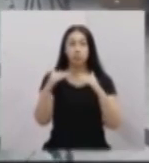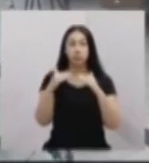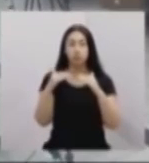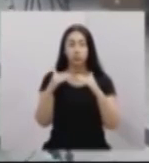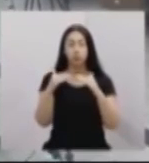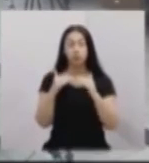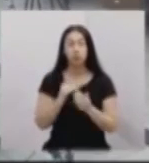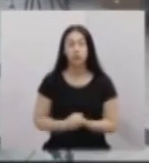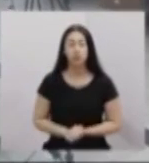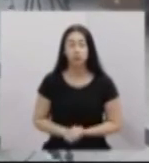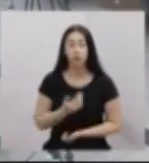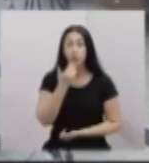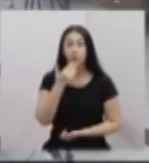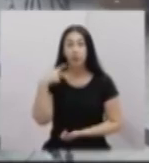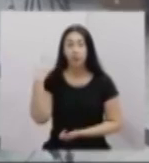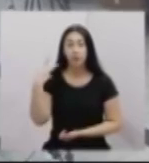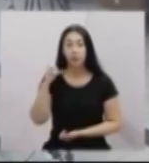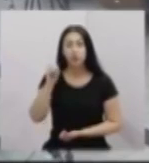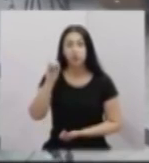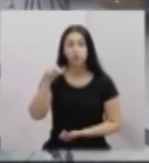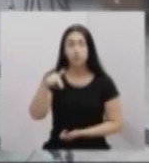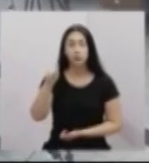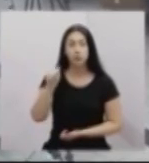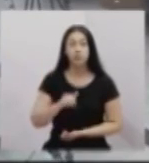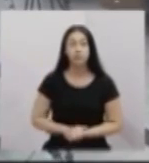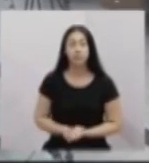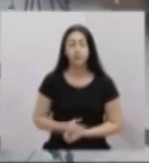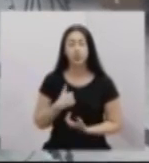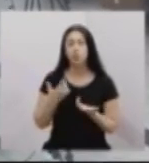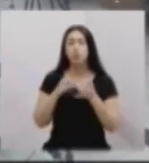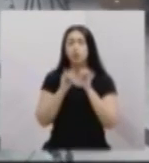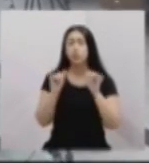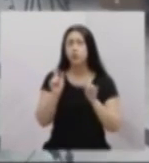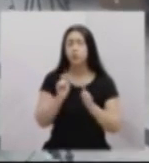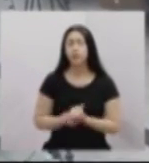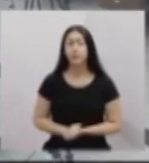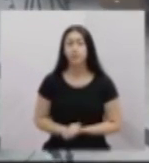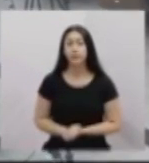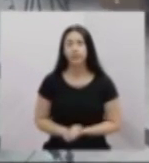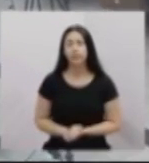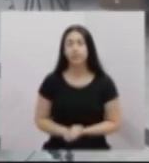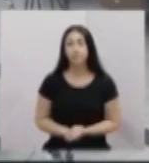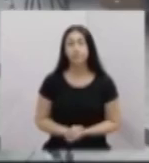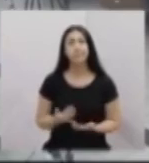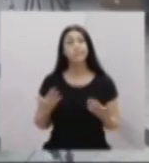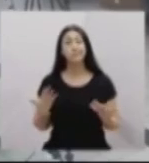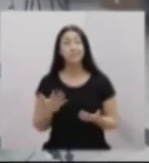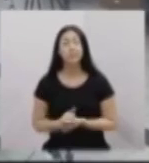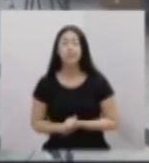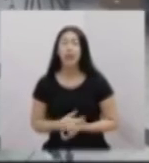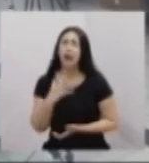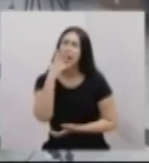ao pedido da vereadora Sônia Patas da Amizade, e quero dizer o seguinte: poxa, é tão bonito